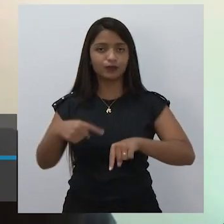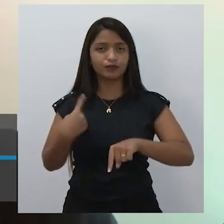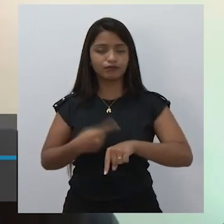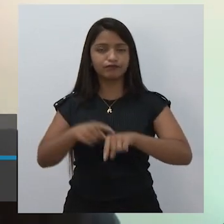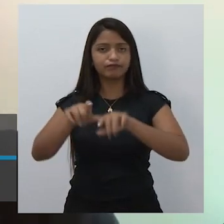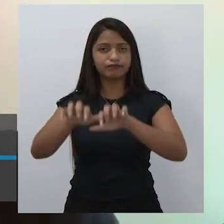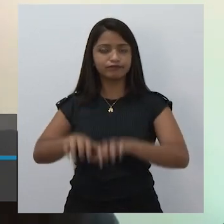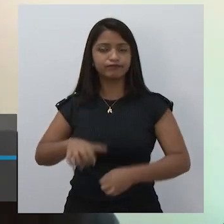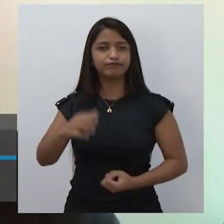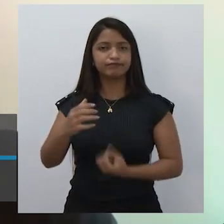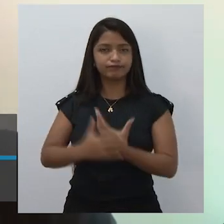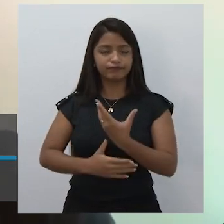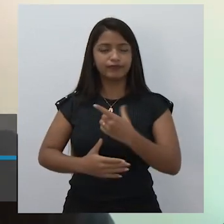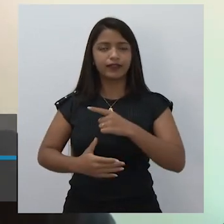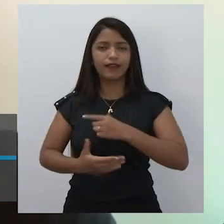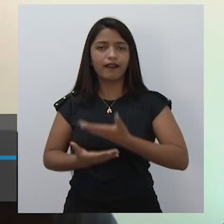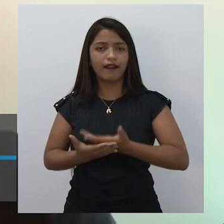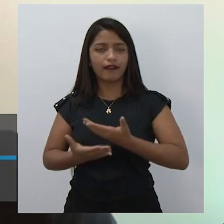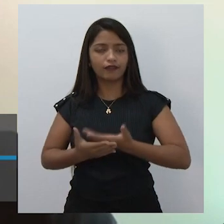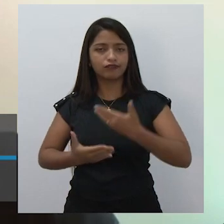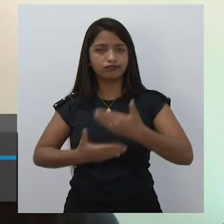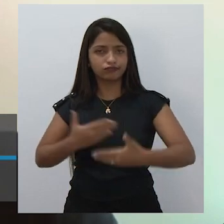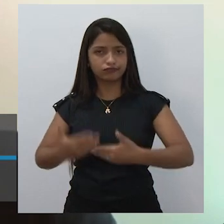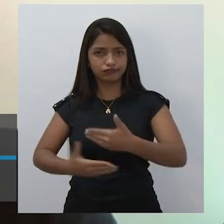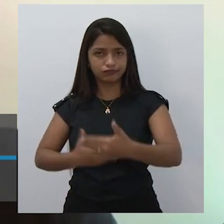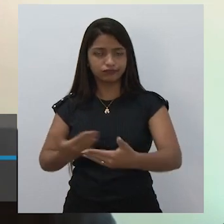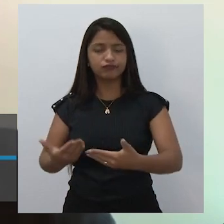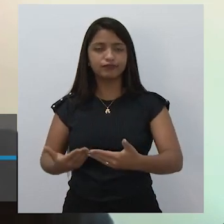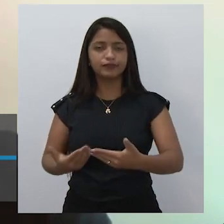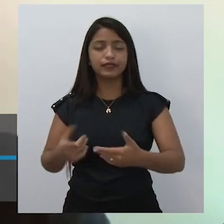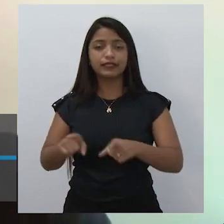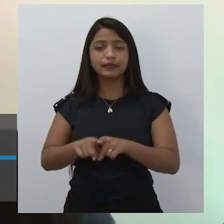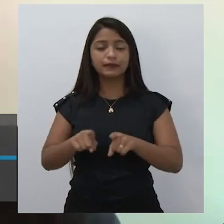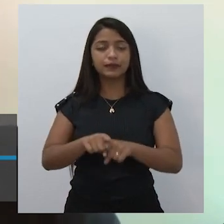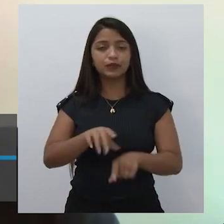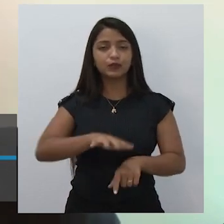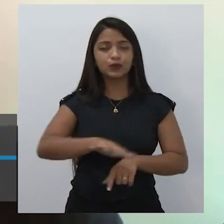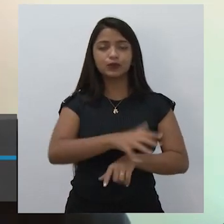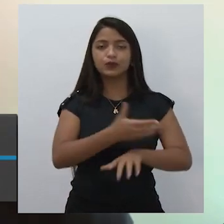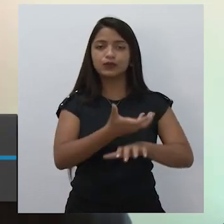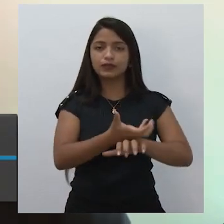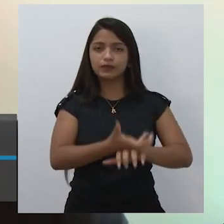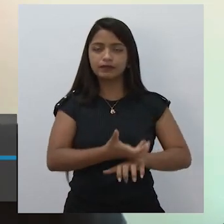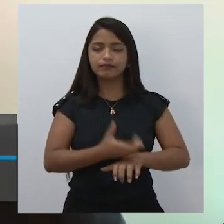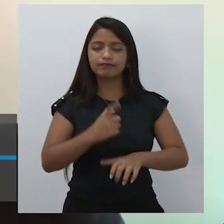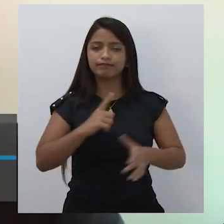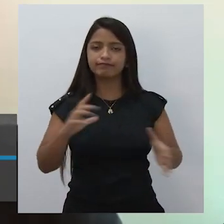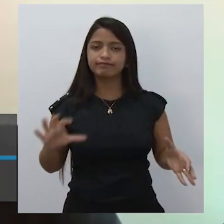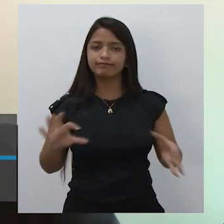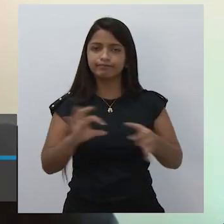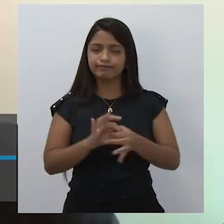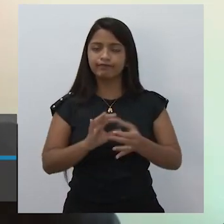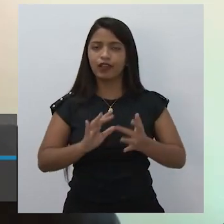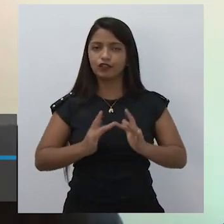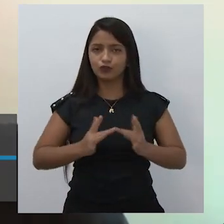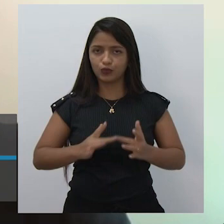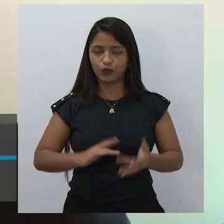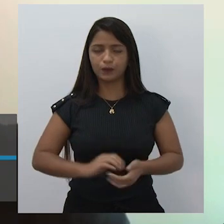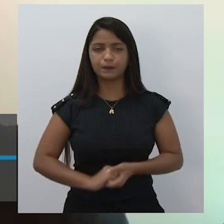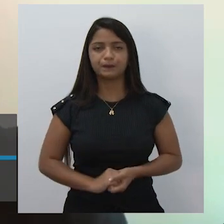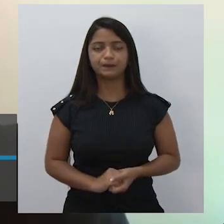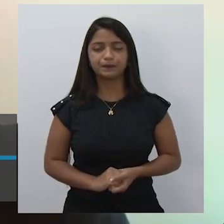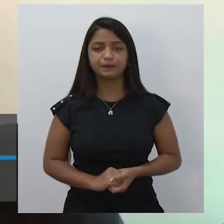situações de aprendizagem e articulação com todos os componentes curriculares, né? E daí, especificamente